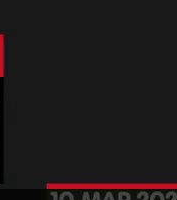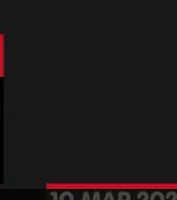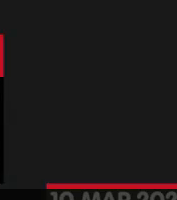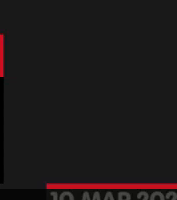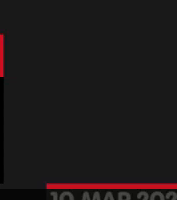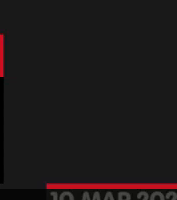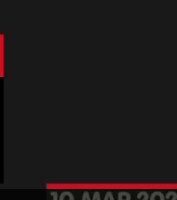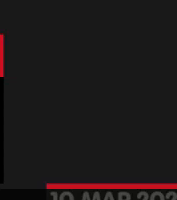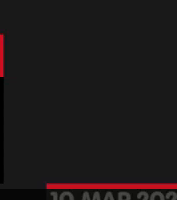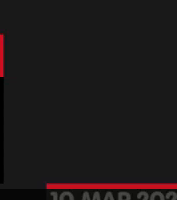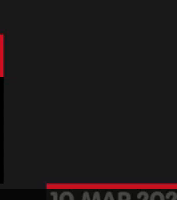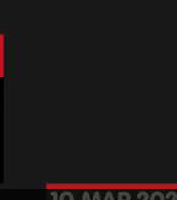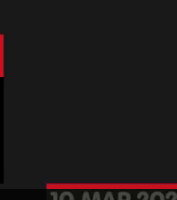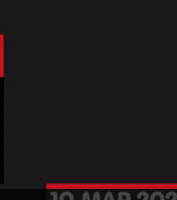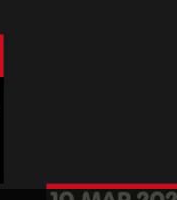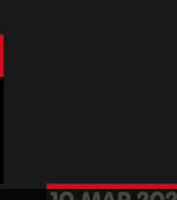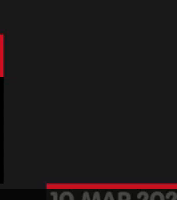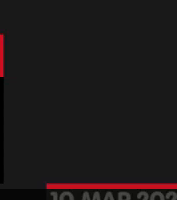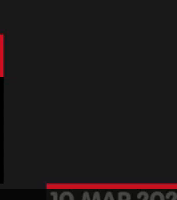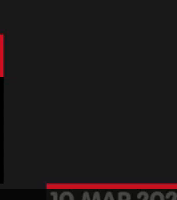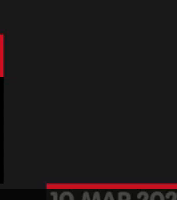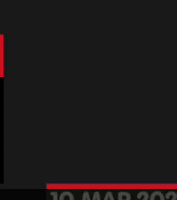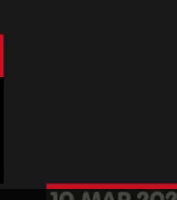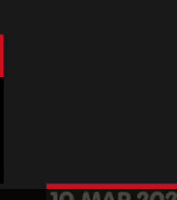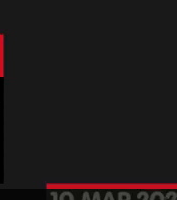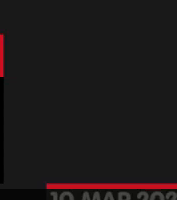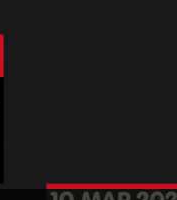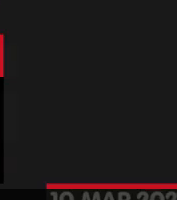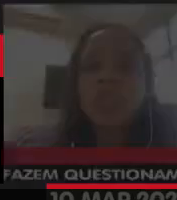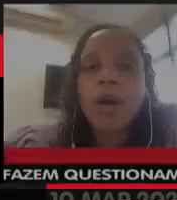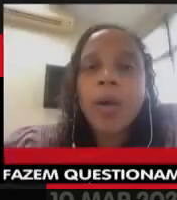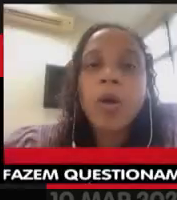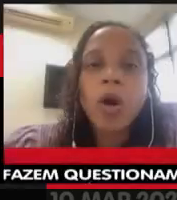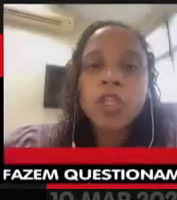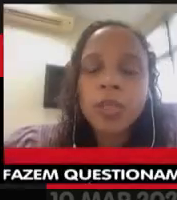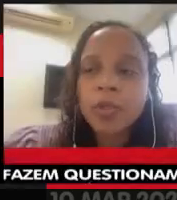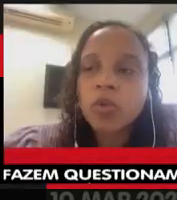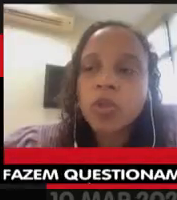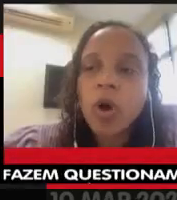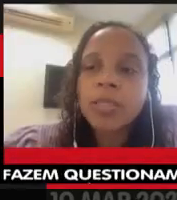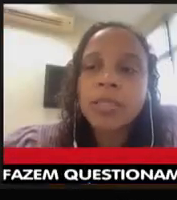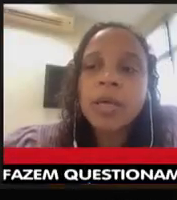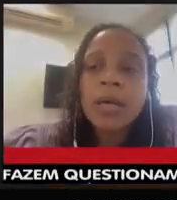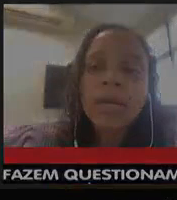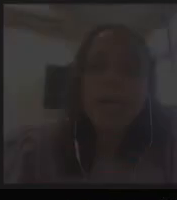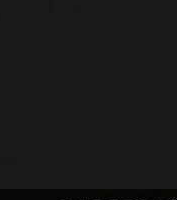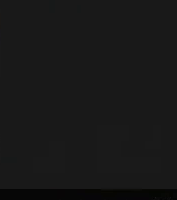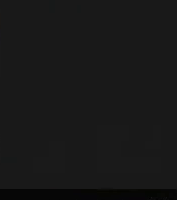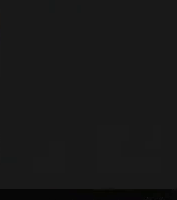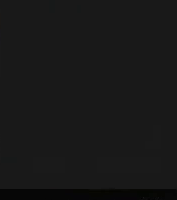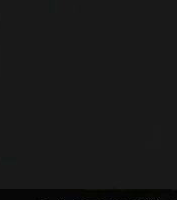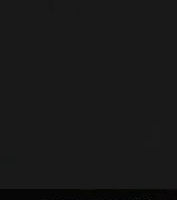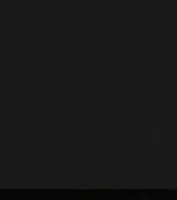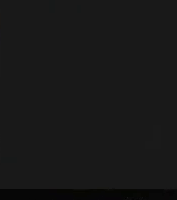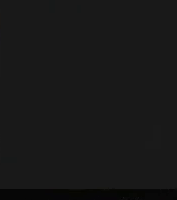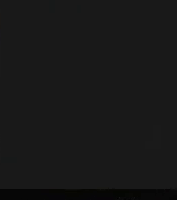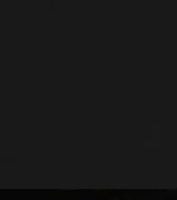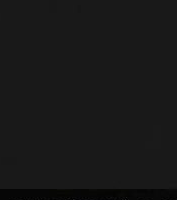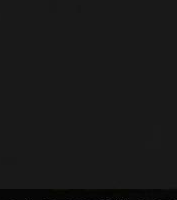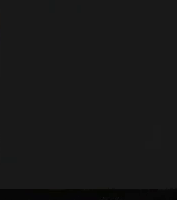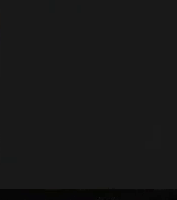de saúde da Fiocruz no tocante ao recorte da pessoa idosa e esse comitê